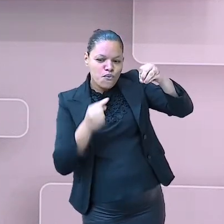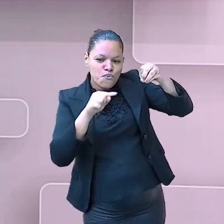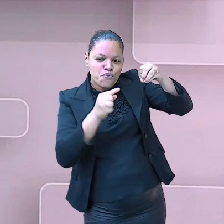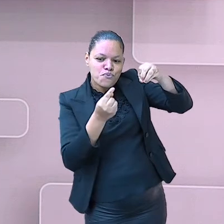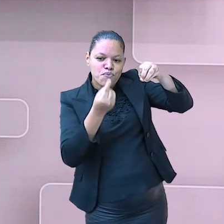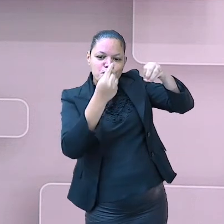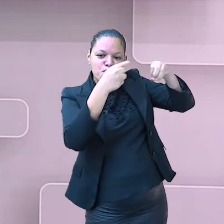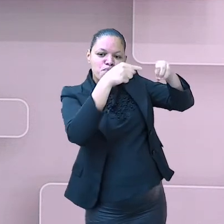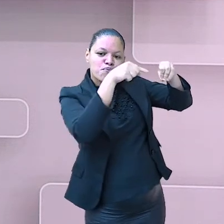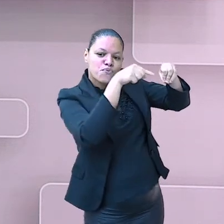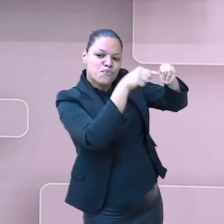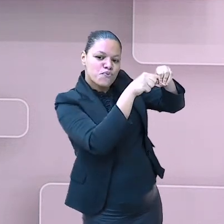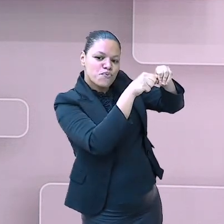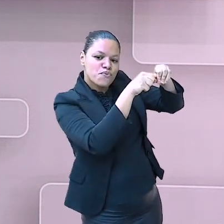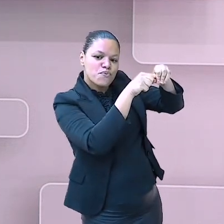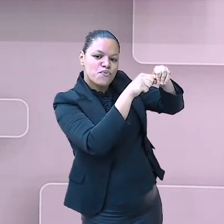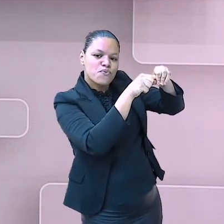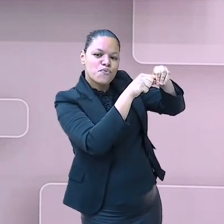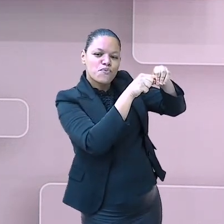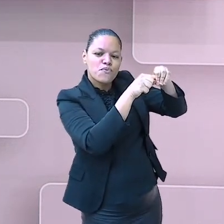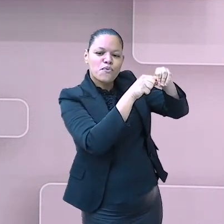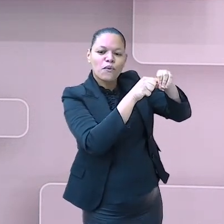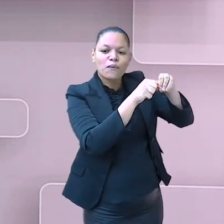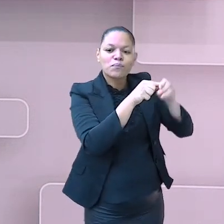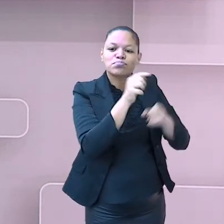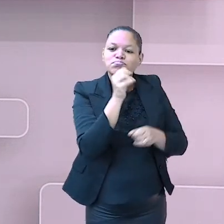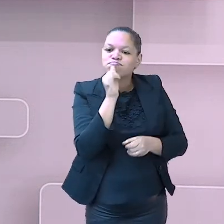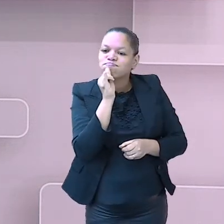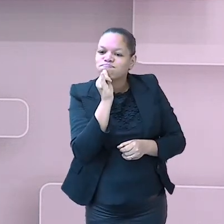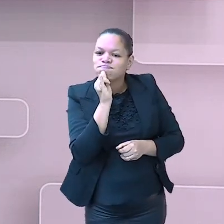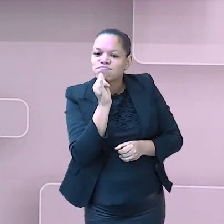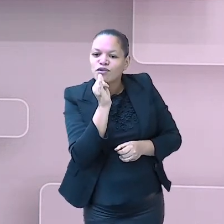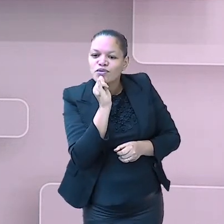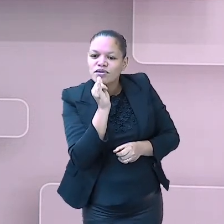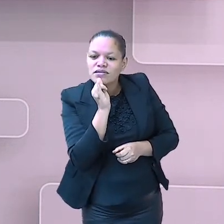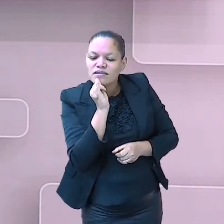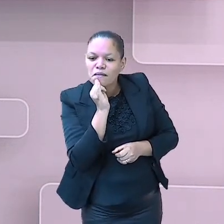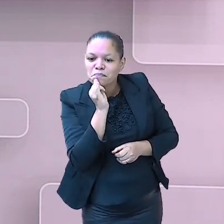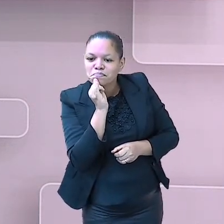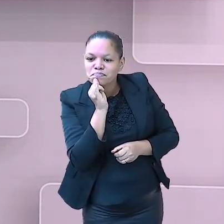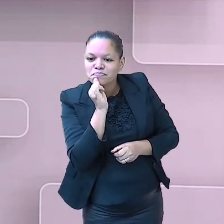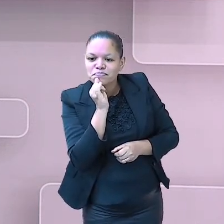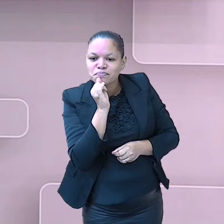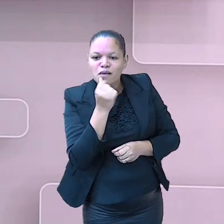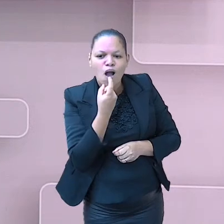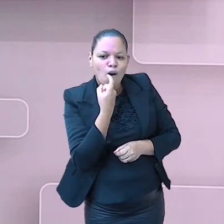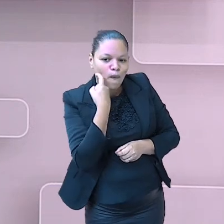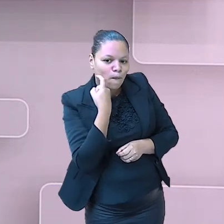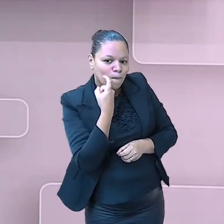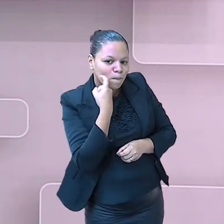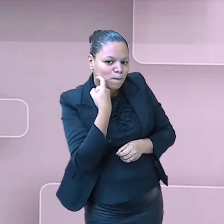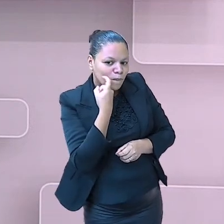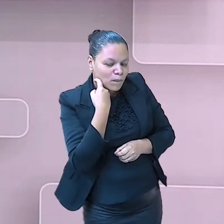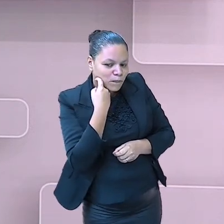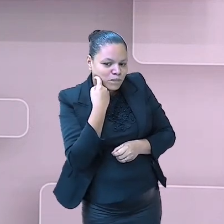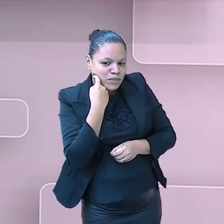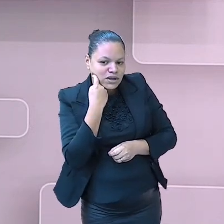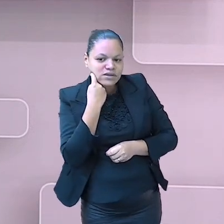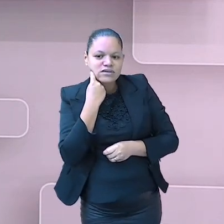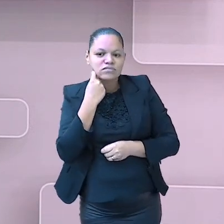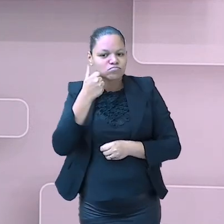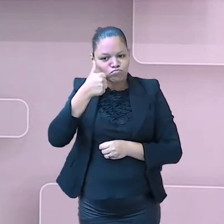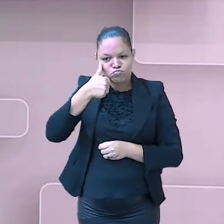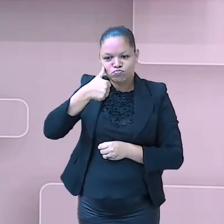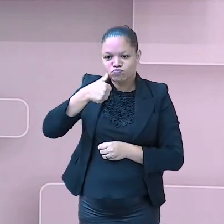quer dizer, a fêmea joga os óvulos e aí em seguida o macho vem e joga o